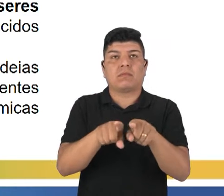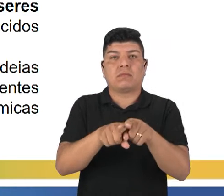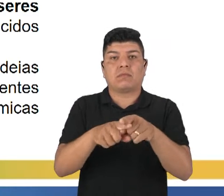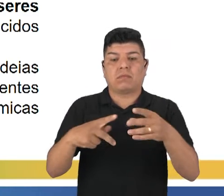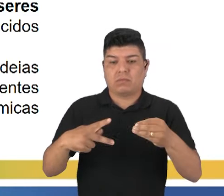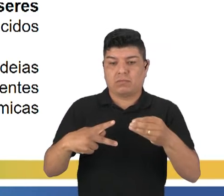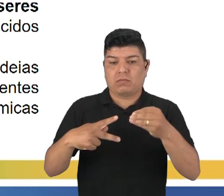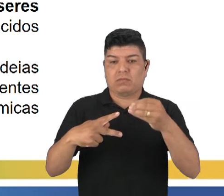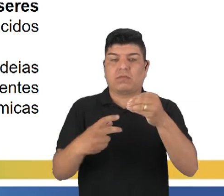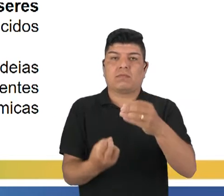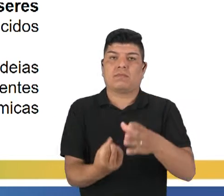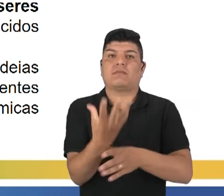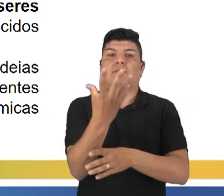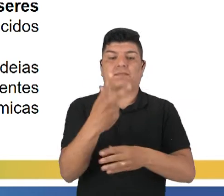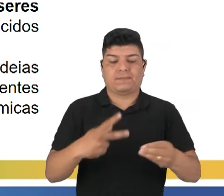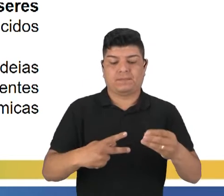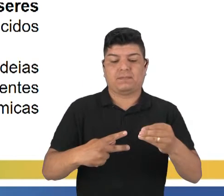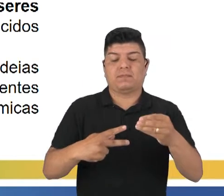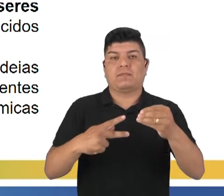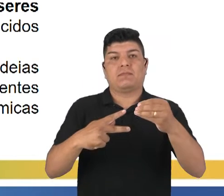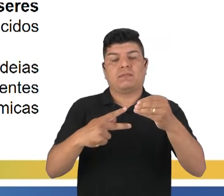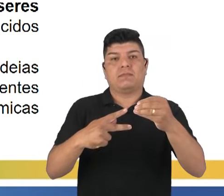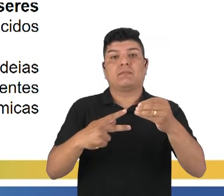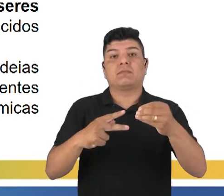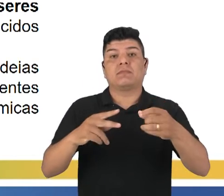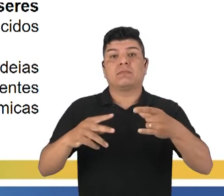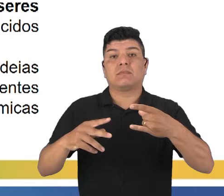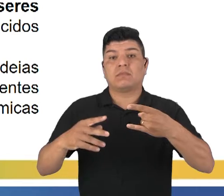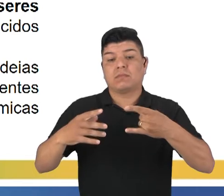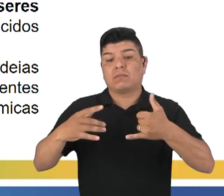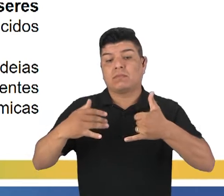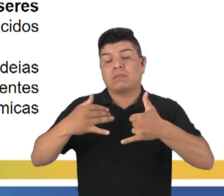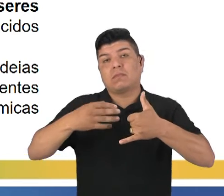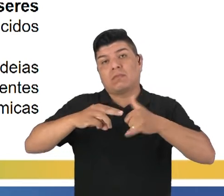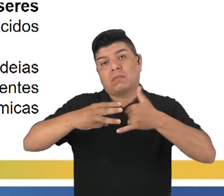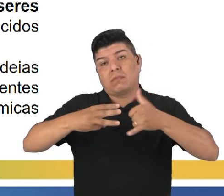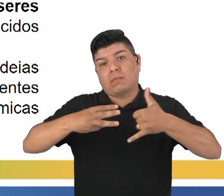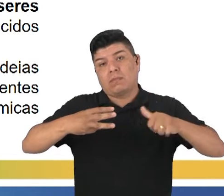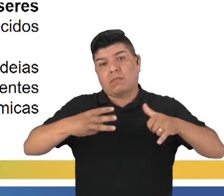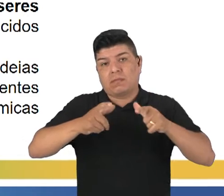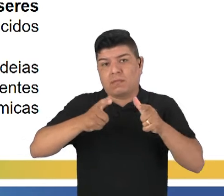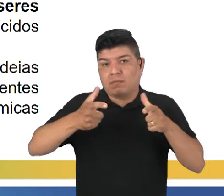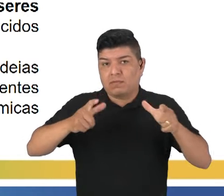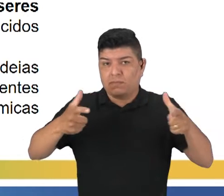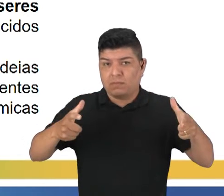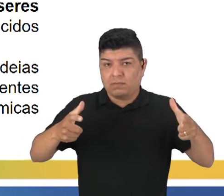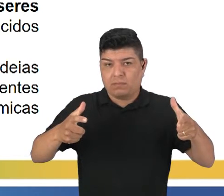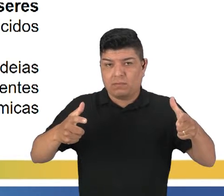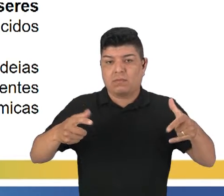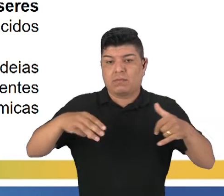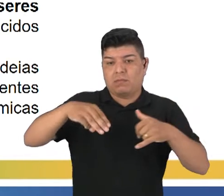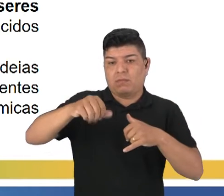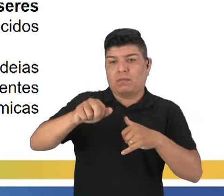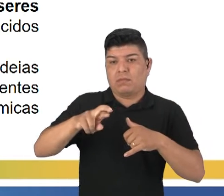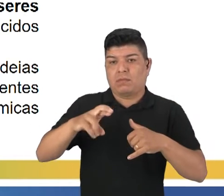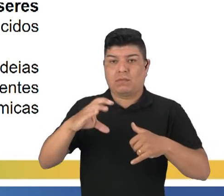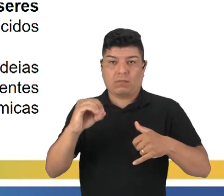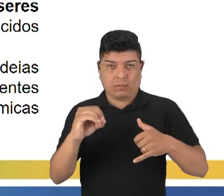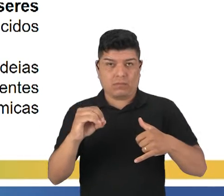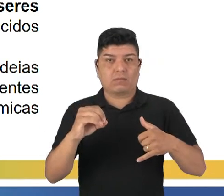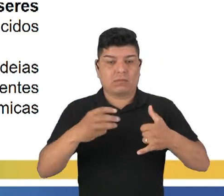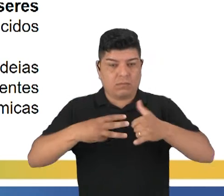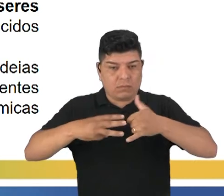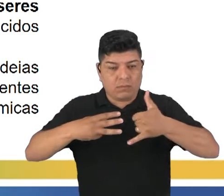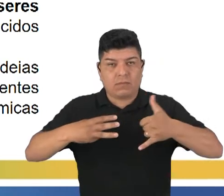ser formada. As proteínas, elas são o quê? Moléculas grandes, né? Então, que são chamadas de macromoléculas,